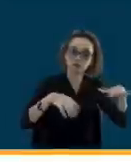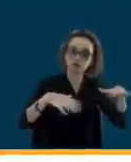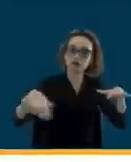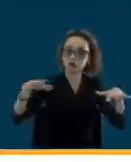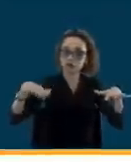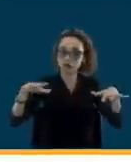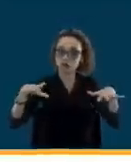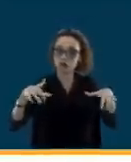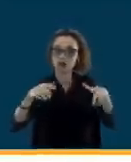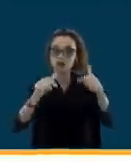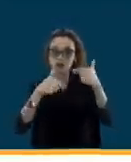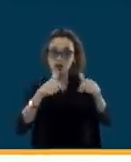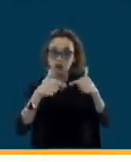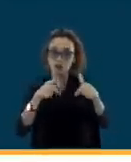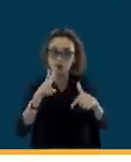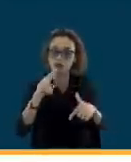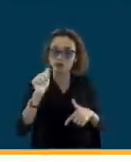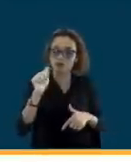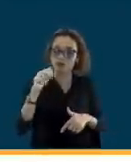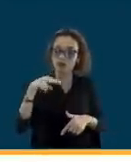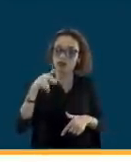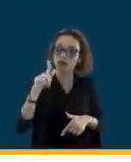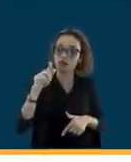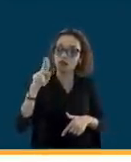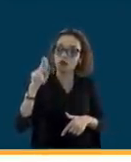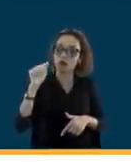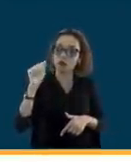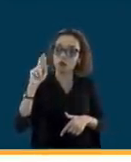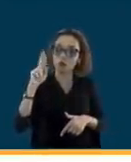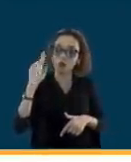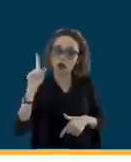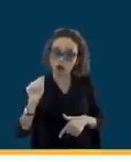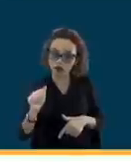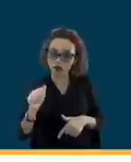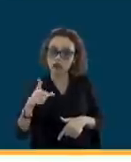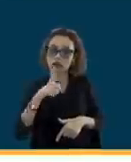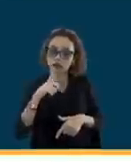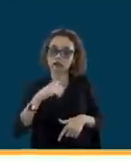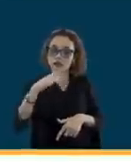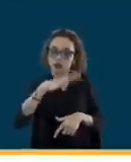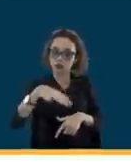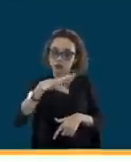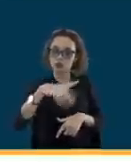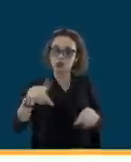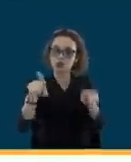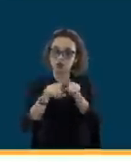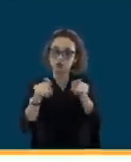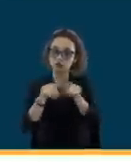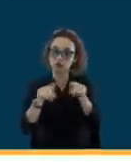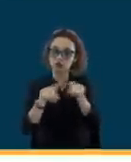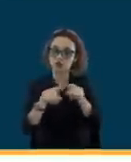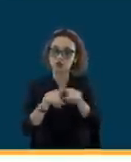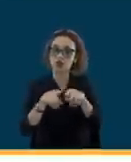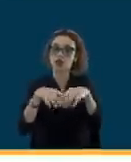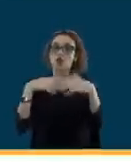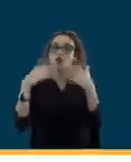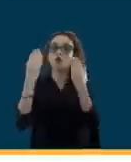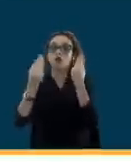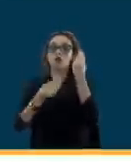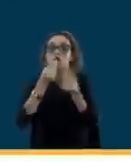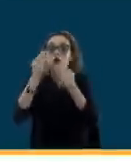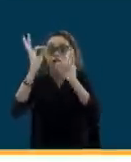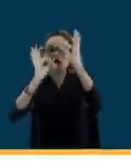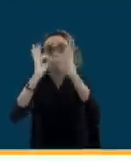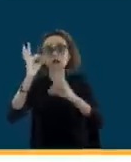vanguarda artística têm espaço. Aliás, não vamos ficar só com editais para lives, janelas e sacadas. São muito bons,